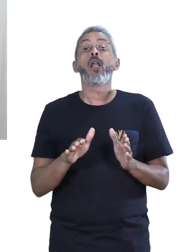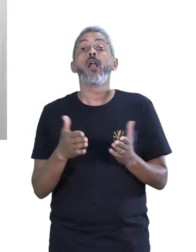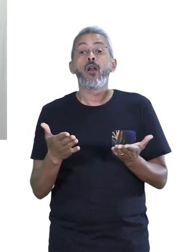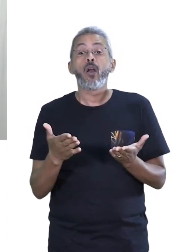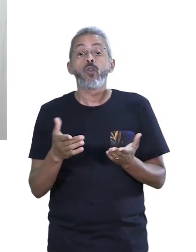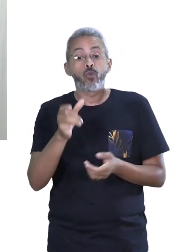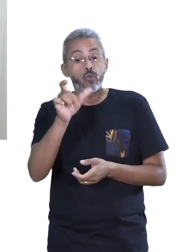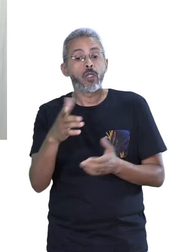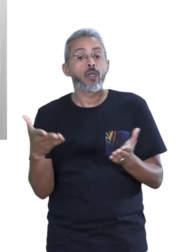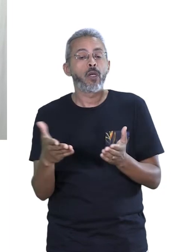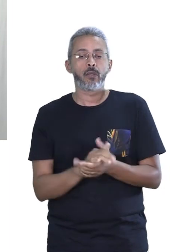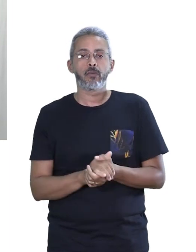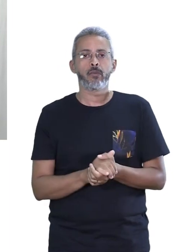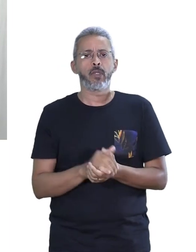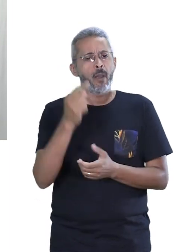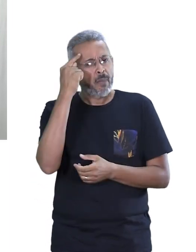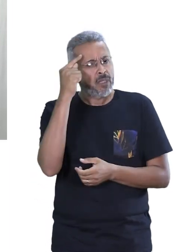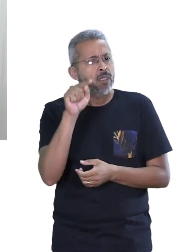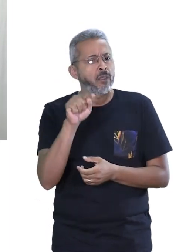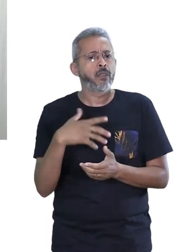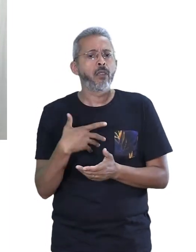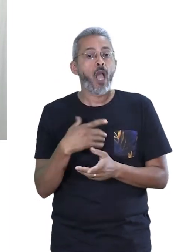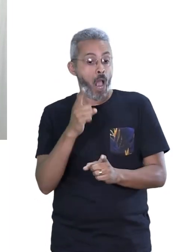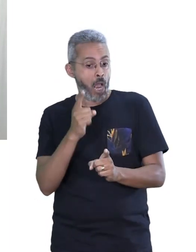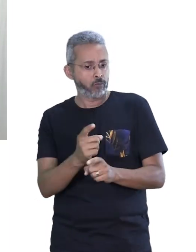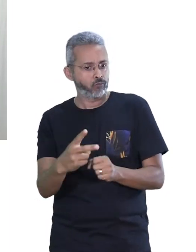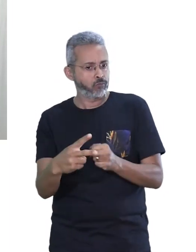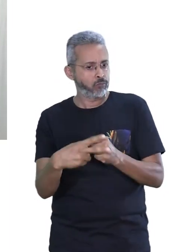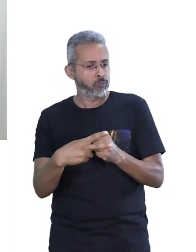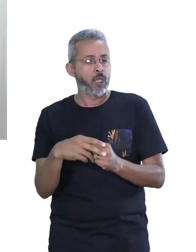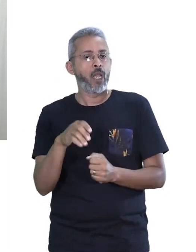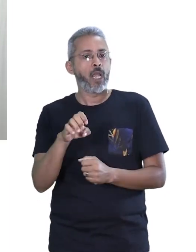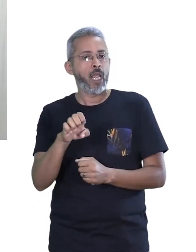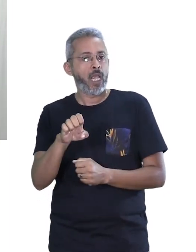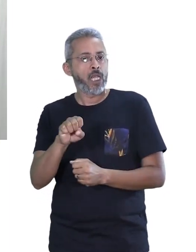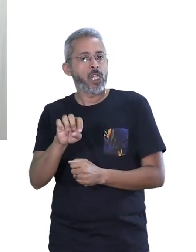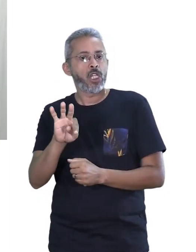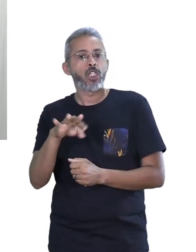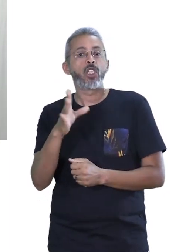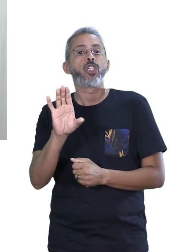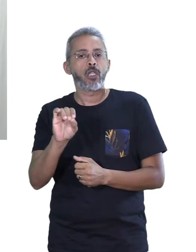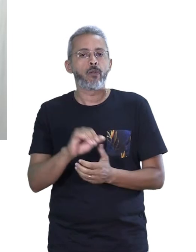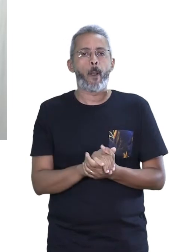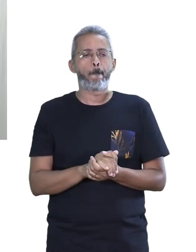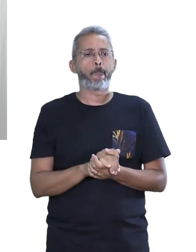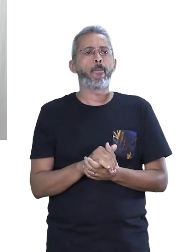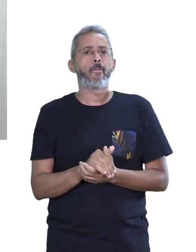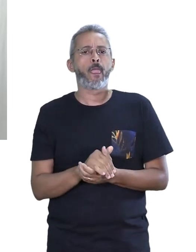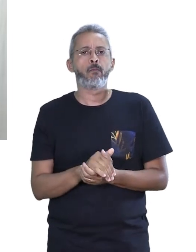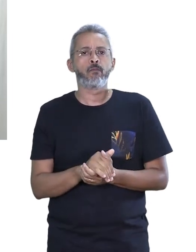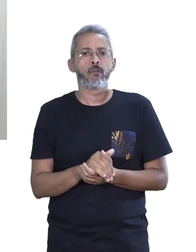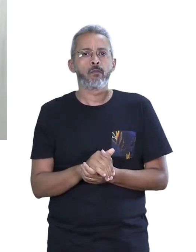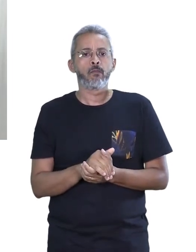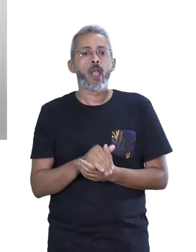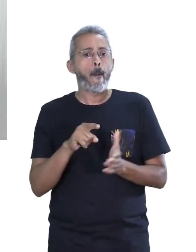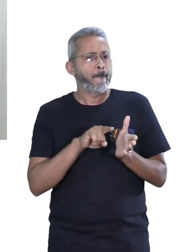sujeito agora? Pensem aí. Encontrem o verbo. Estão. Beleza.